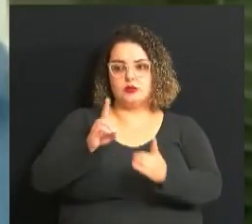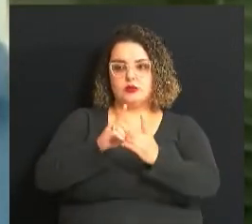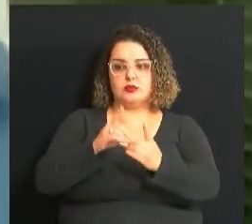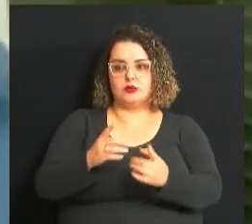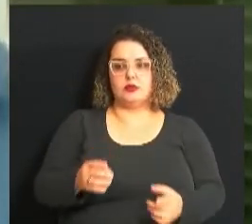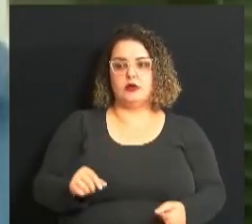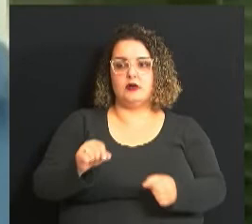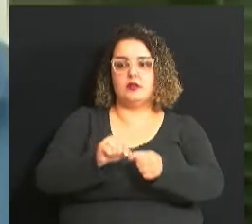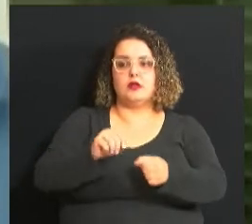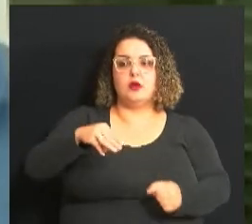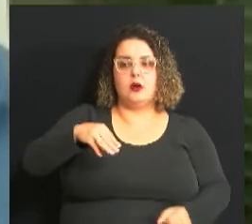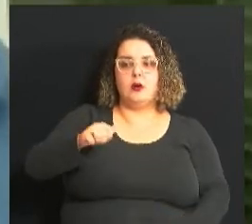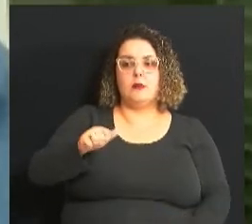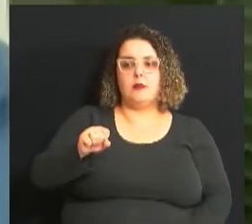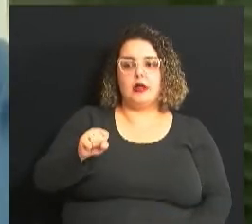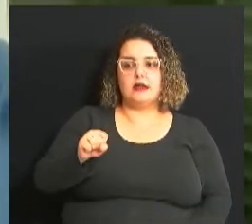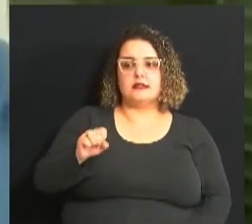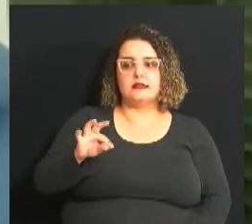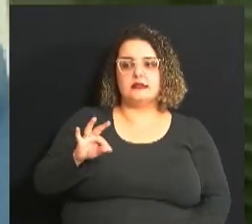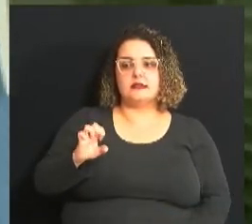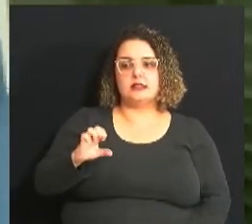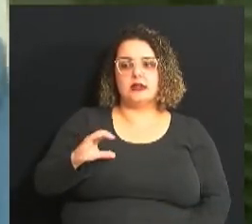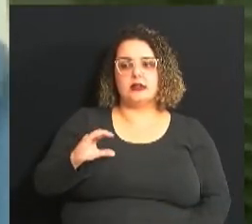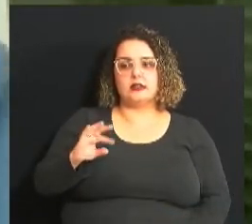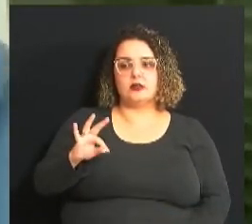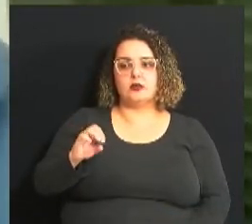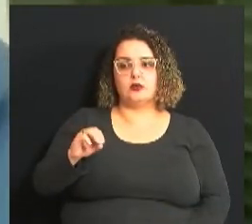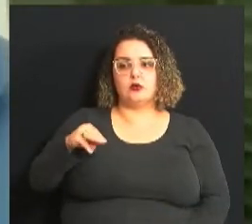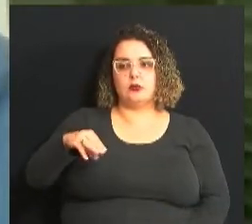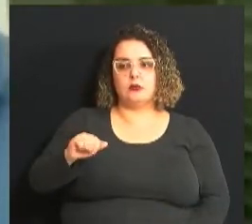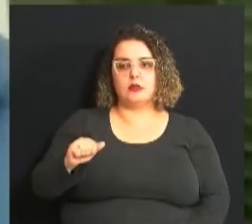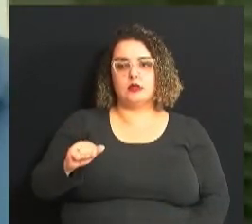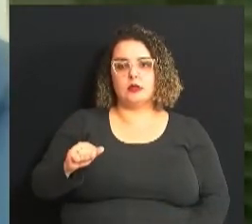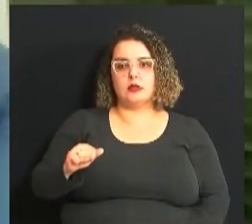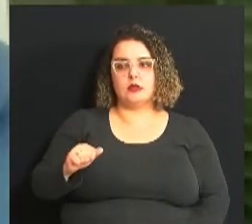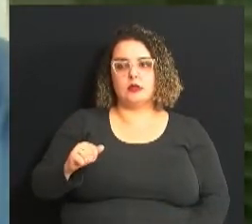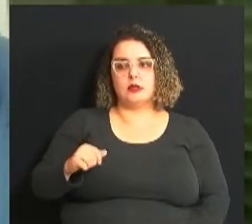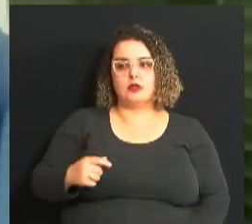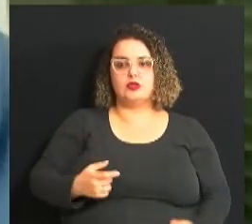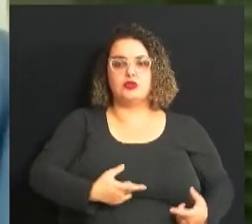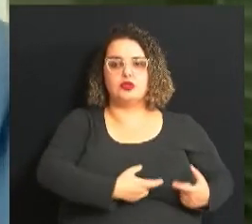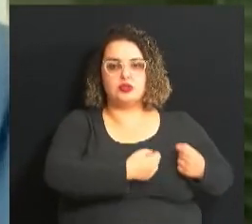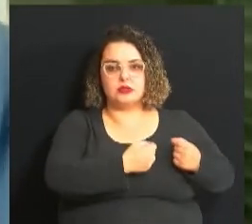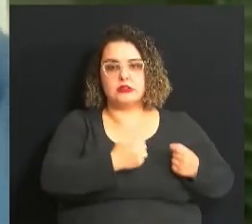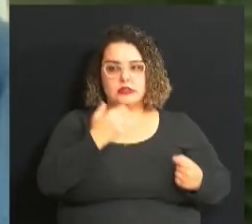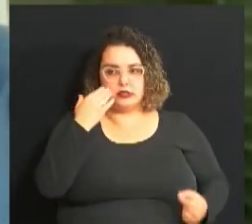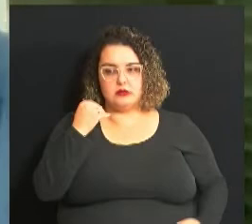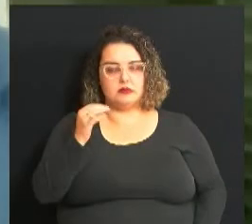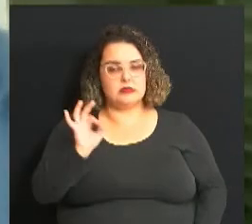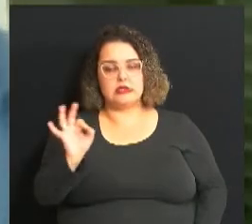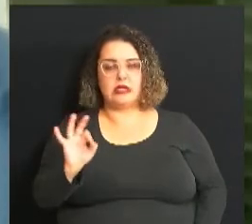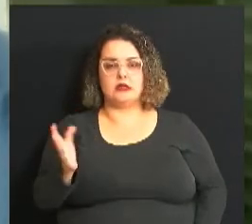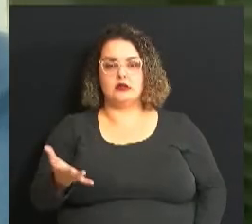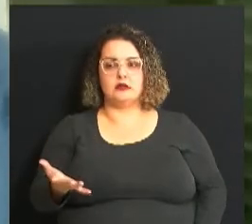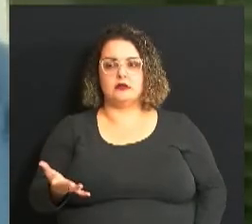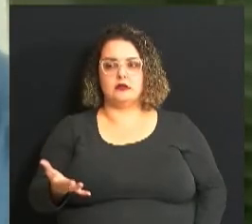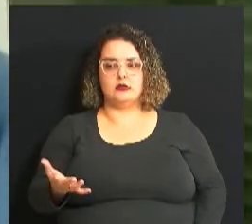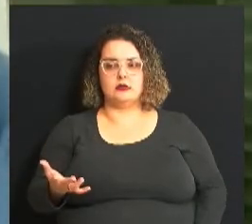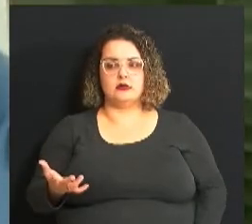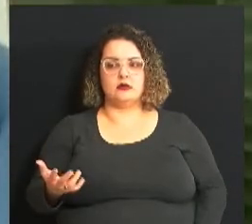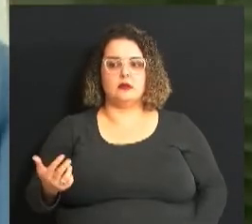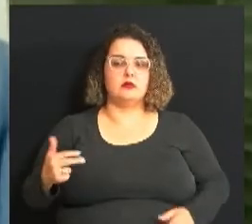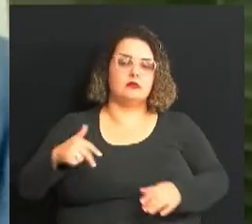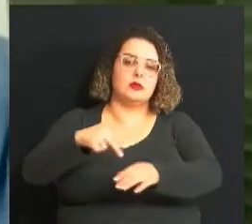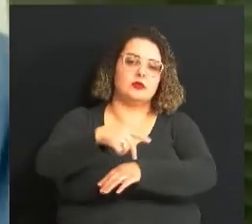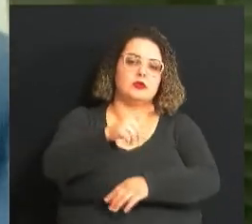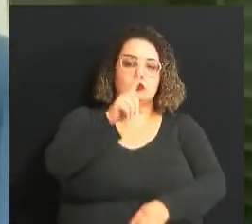mastectomia por câncer de mama? Sabe quantas? Nenhuma. Não existe fila. E aí você atravessa a rua, vai no HC e vai lá no